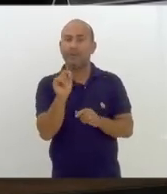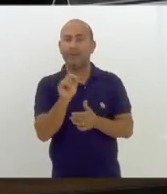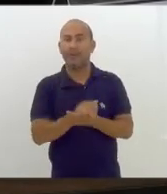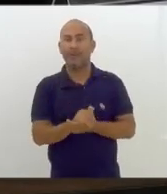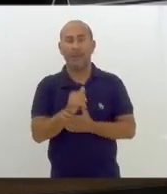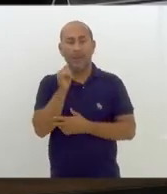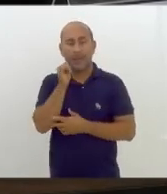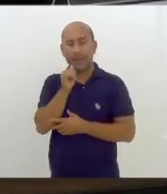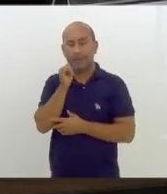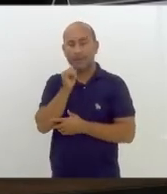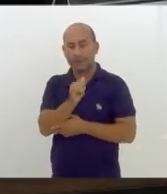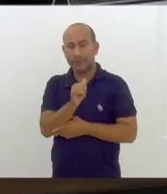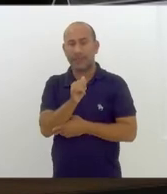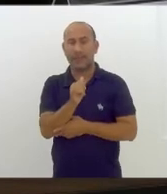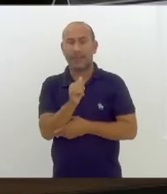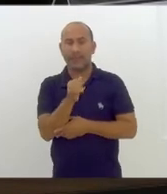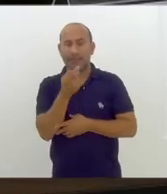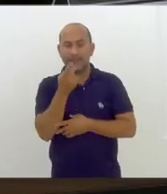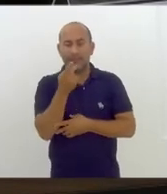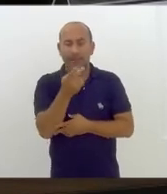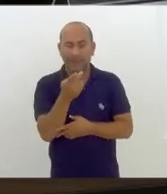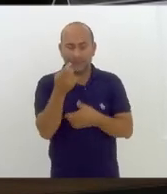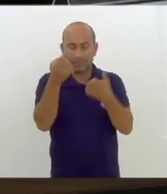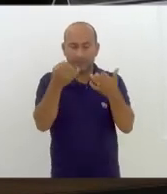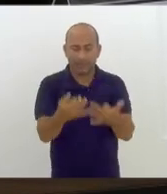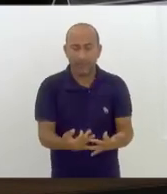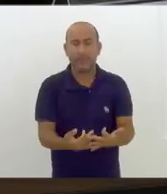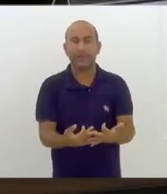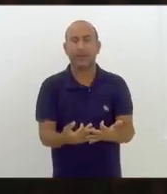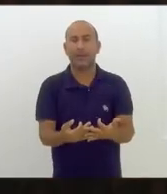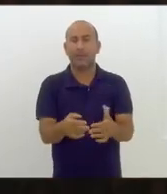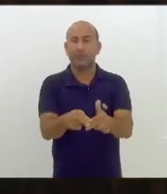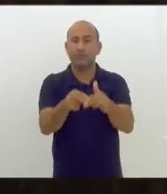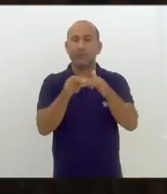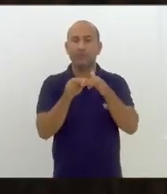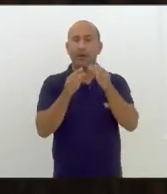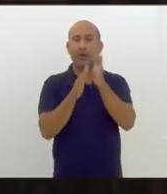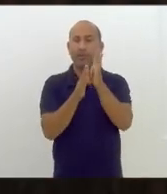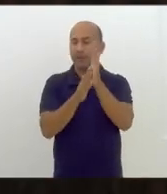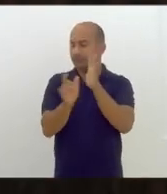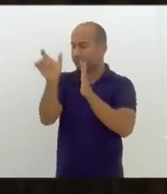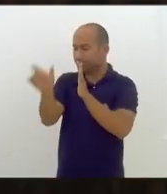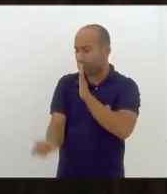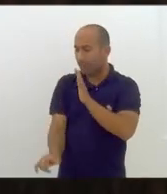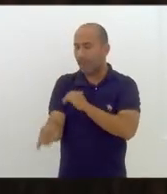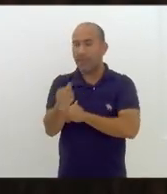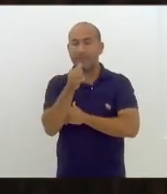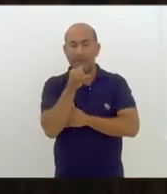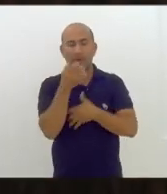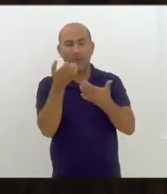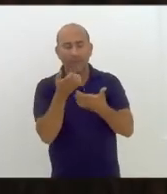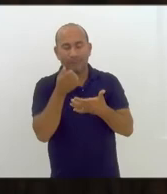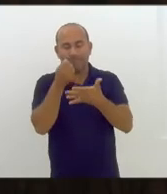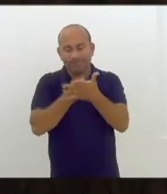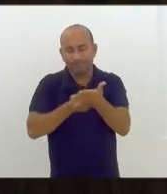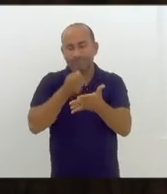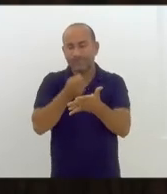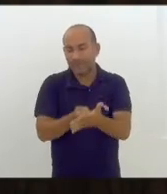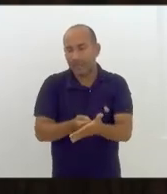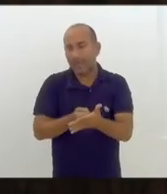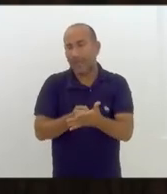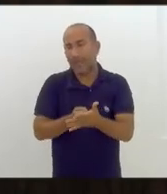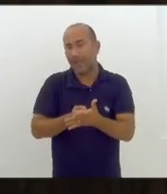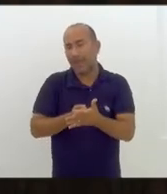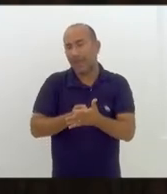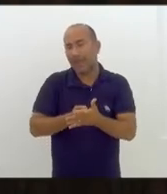prega, e é nisso, e é por isso que essa homenagem, esse exemplo, eu quero insistir que essa homenagem é até mais